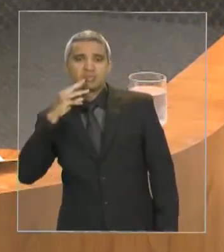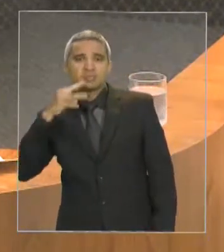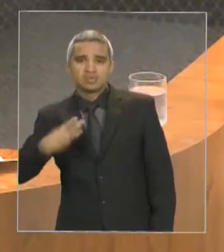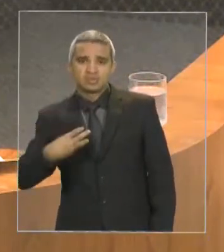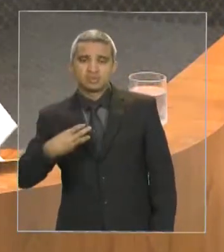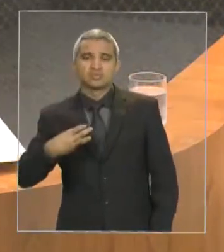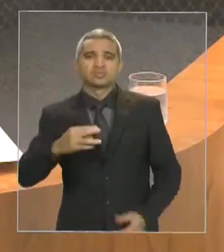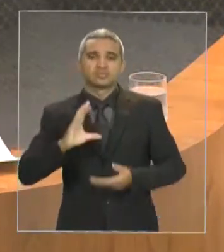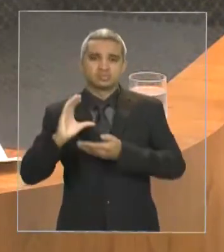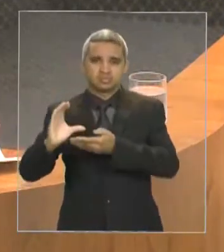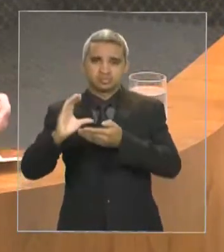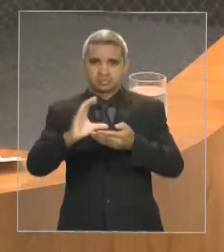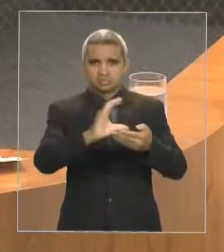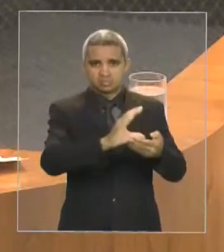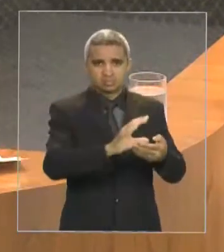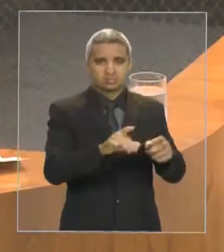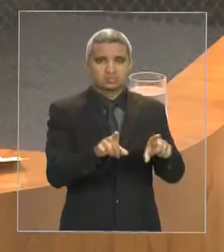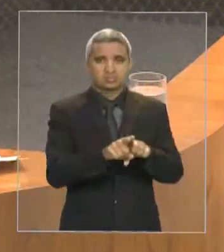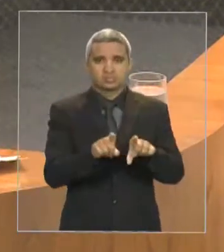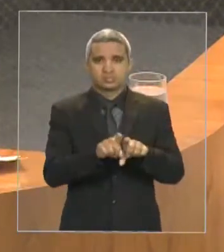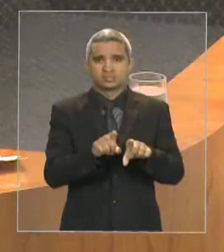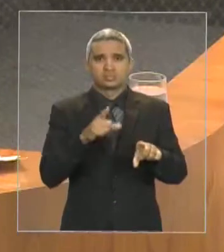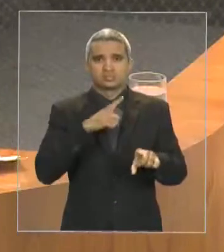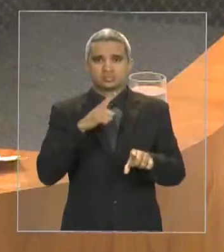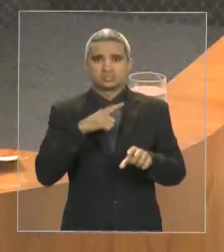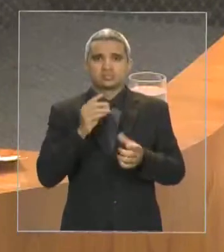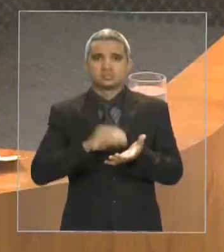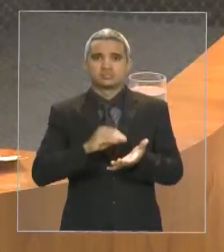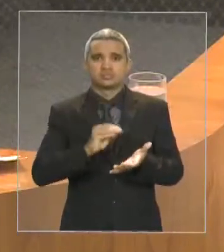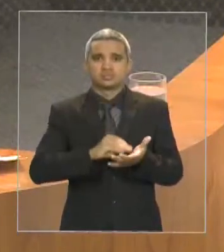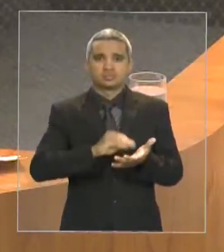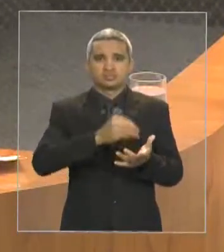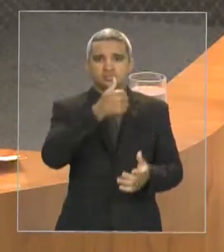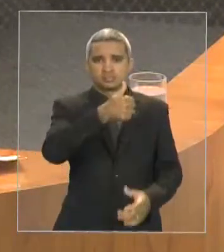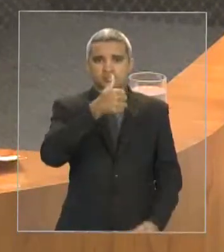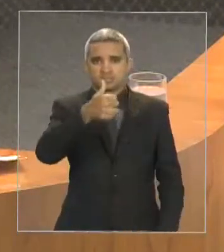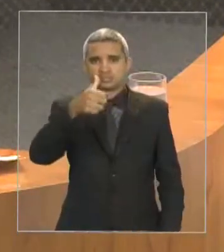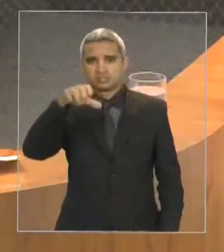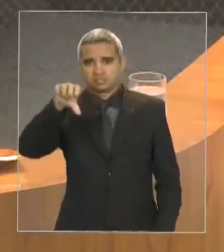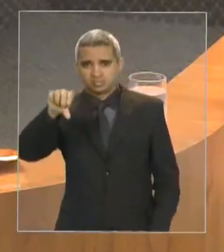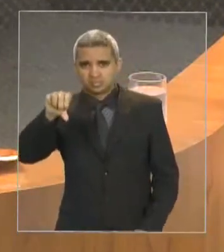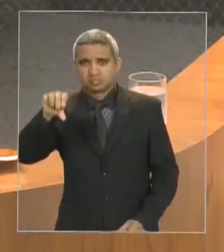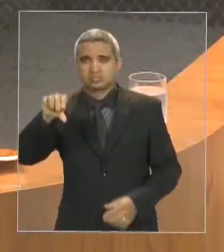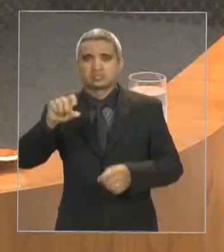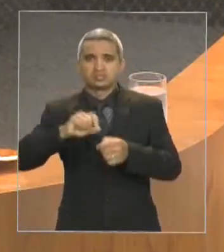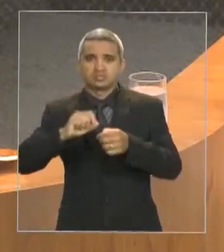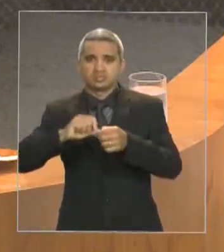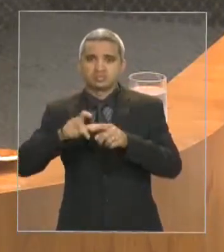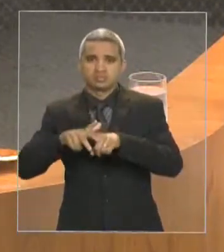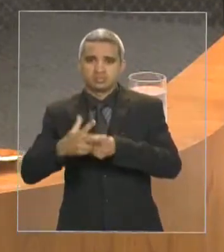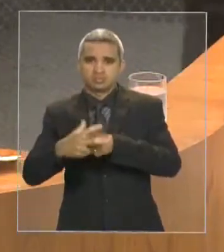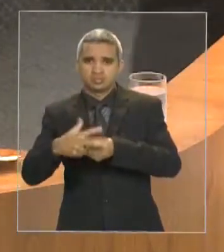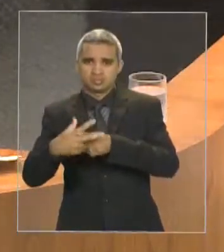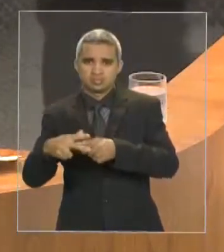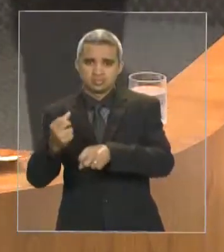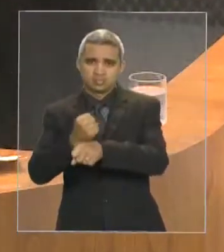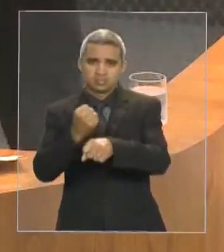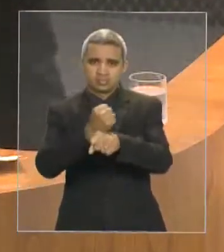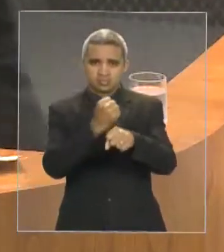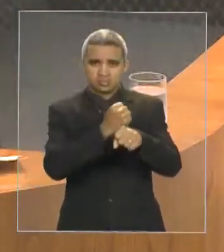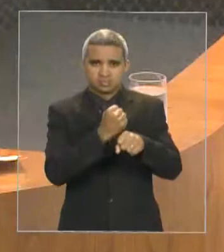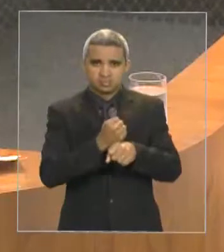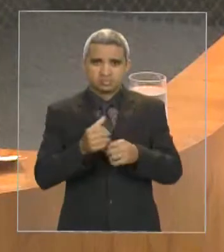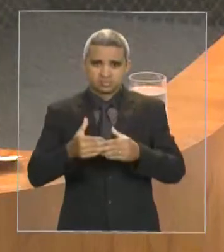de 119 com levantamento feito para serem realizados ainda nesse primeiro semestre. É importante